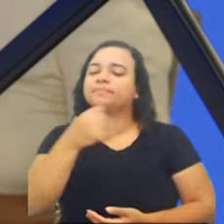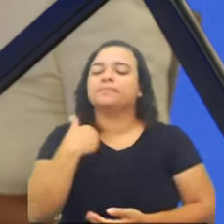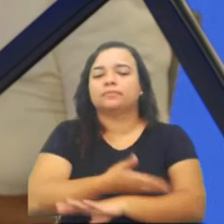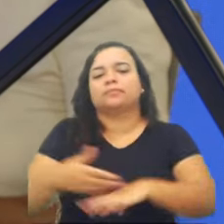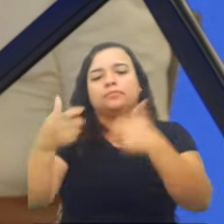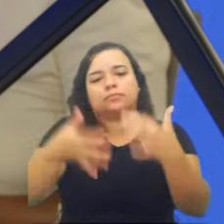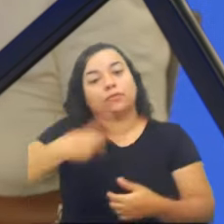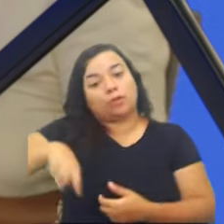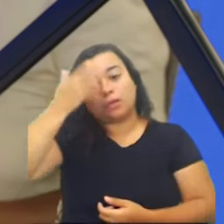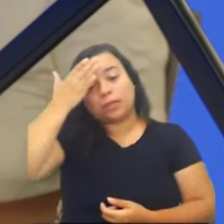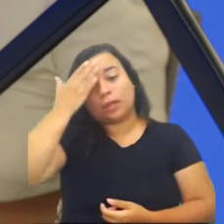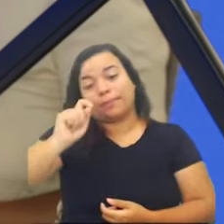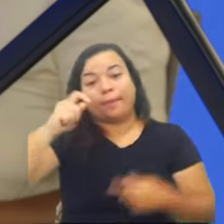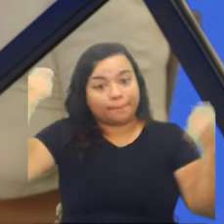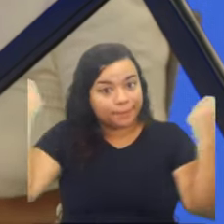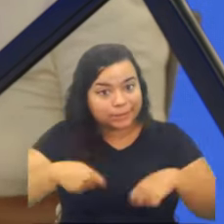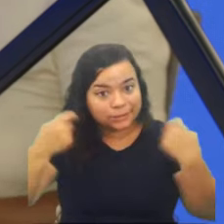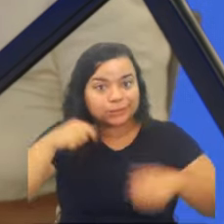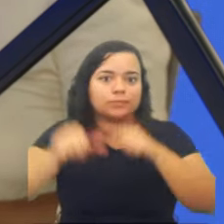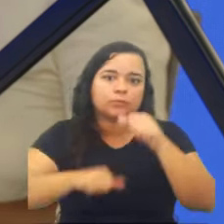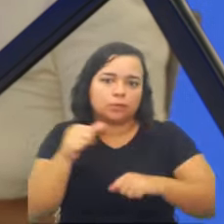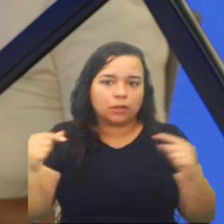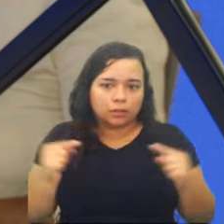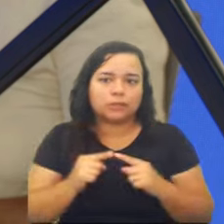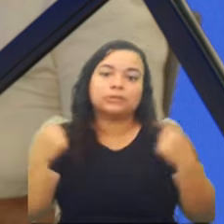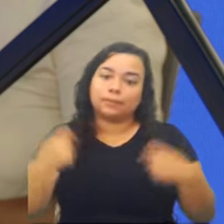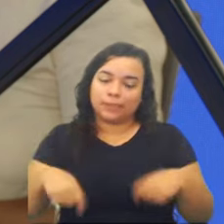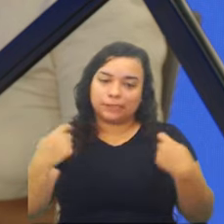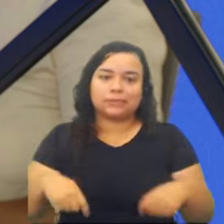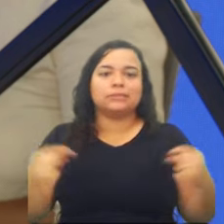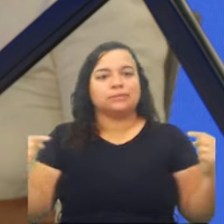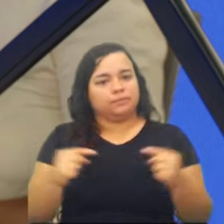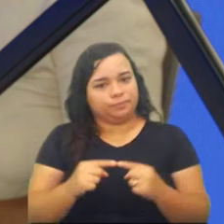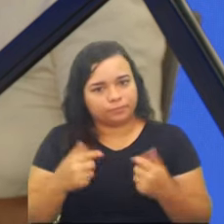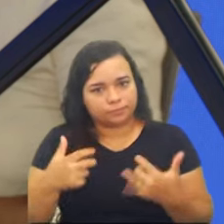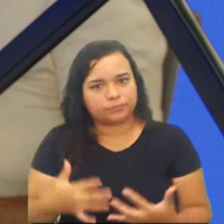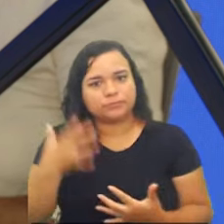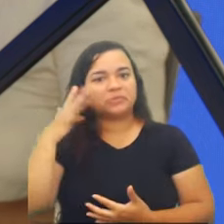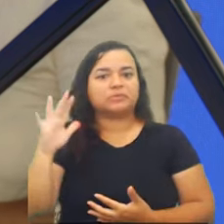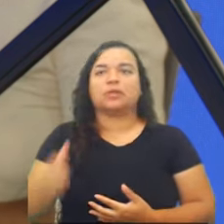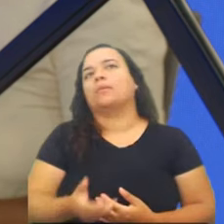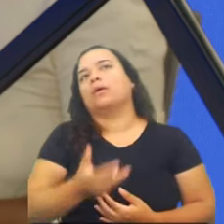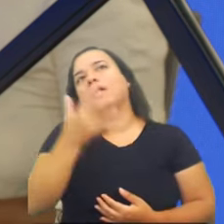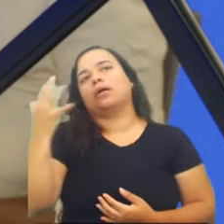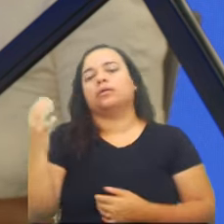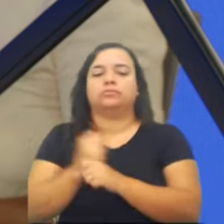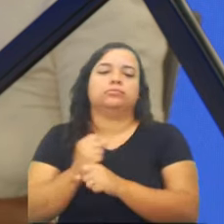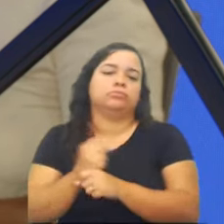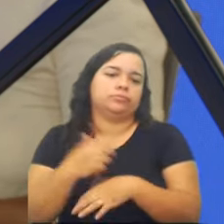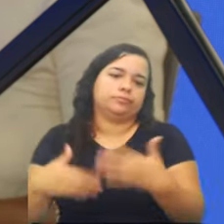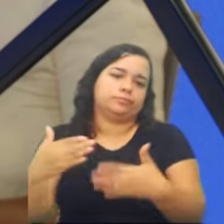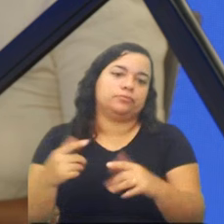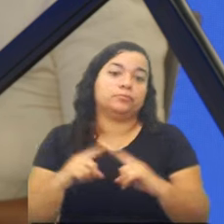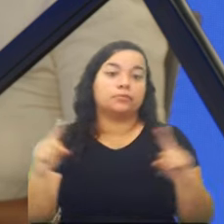que assim é lógico que a gente sabe que a necessidade dessa mudança ela tinha que ser Nem sei quantos milhões de